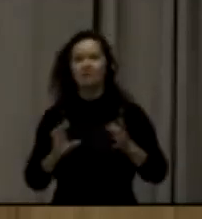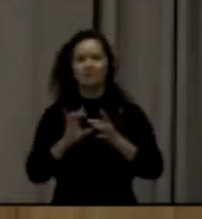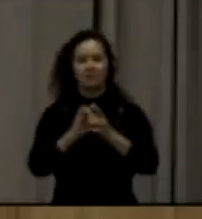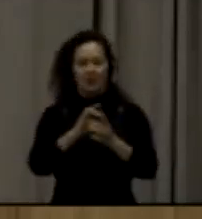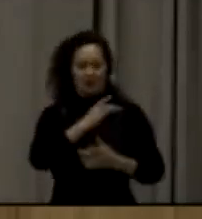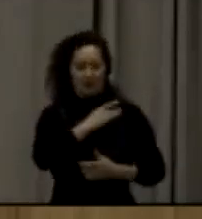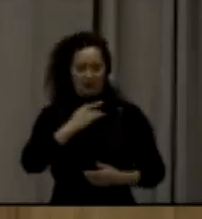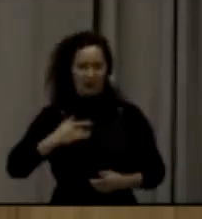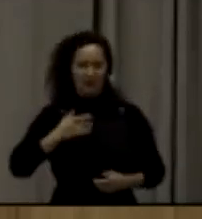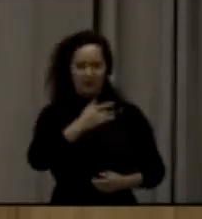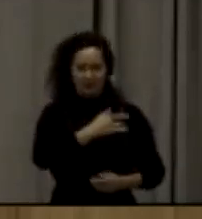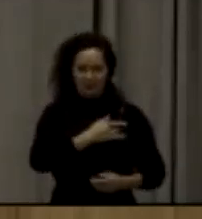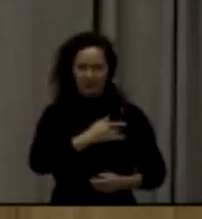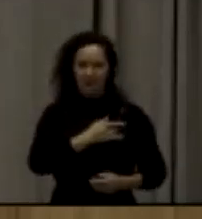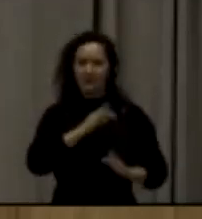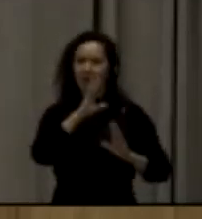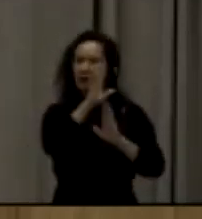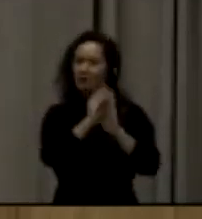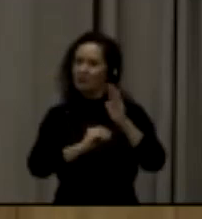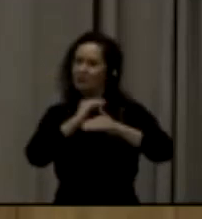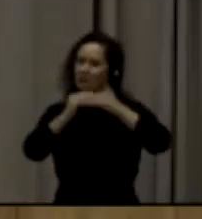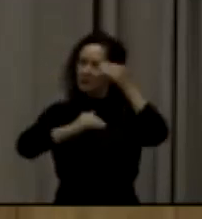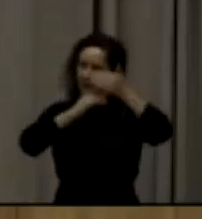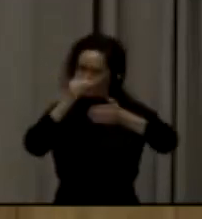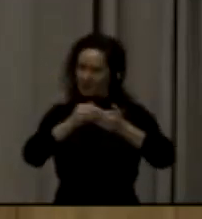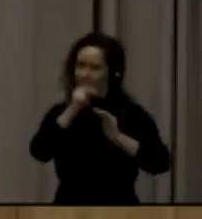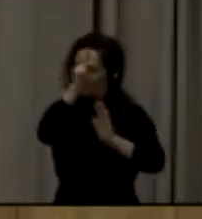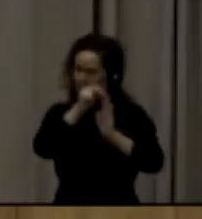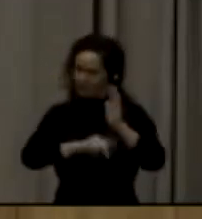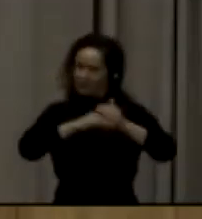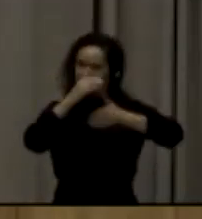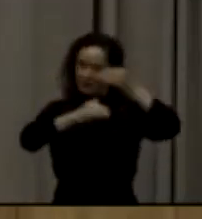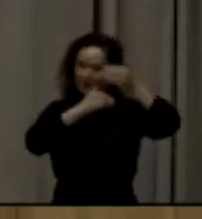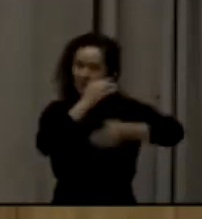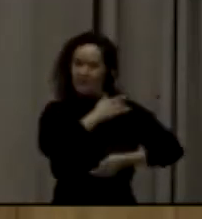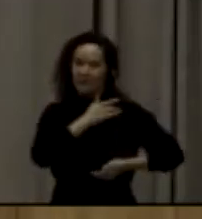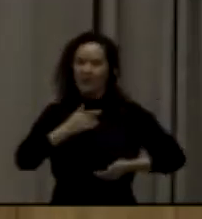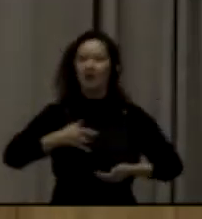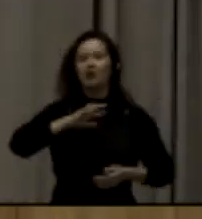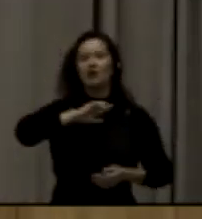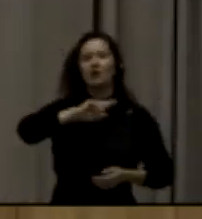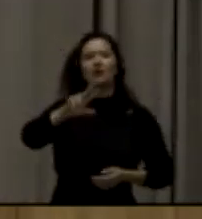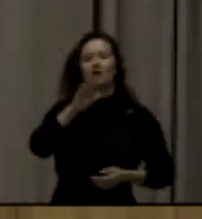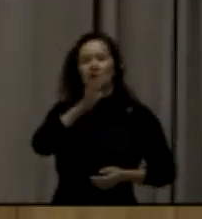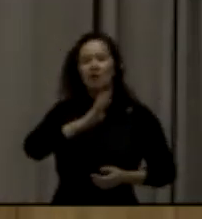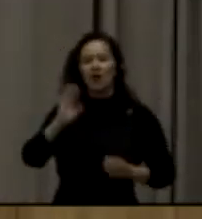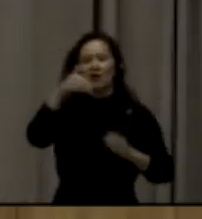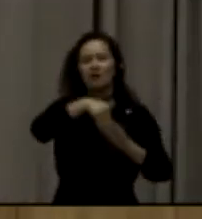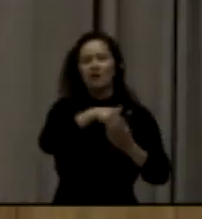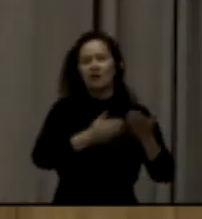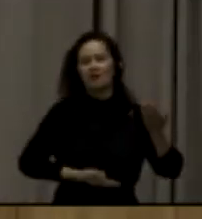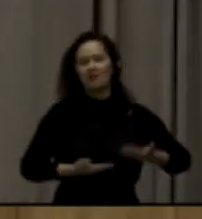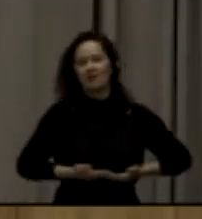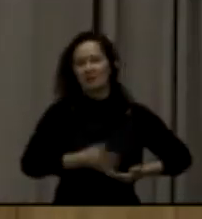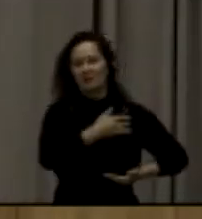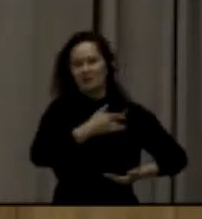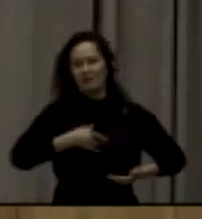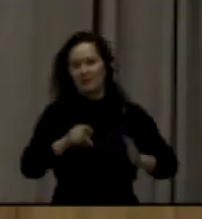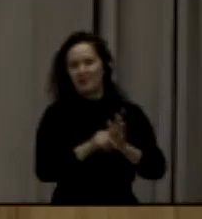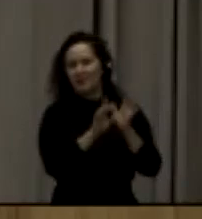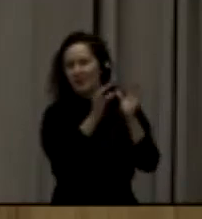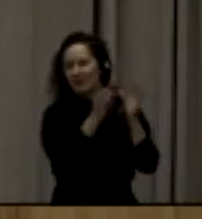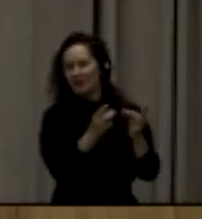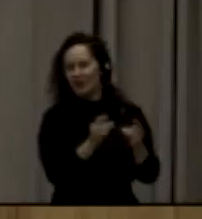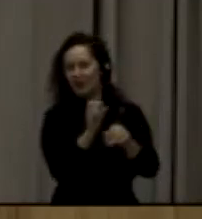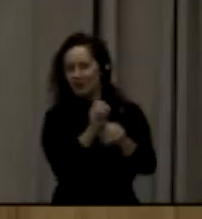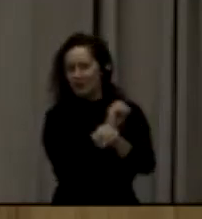a saúde a esse modelo de desenvolvimento, ao projeto de desenvolvimento. A saúde não é apenas o setor de serviços de saúde específico, de